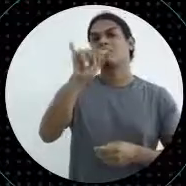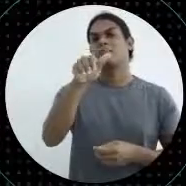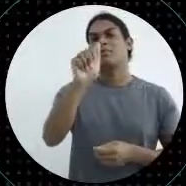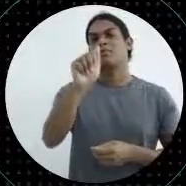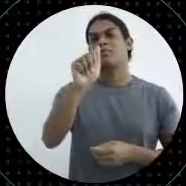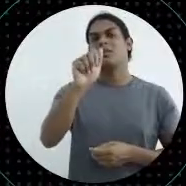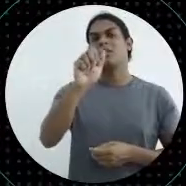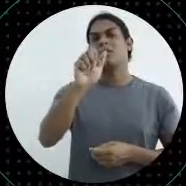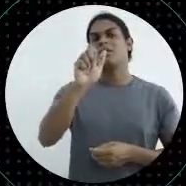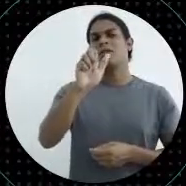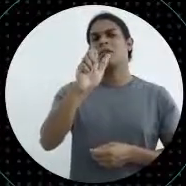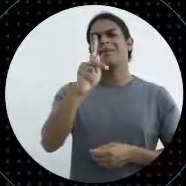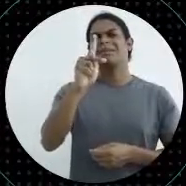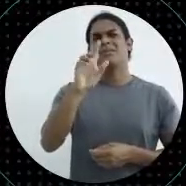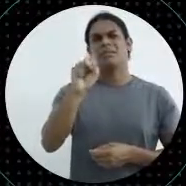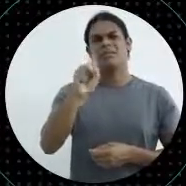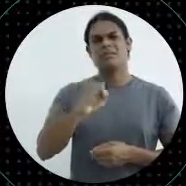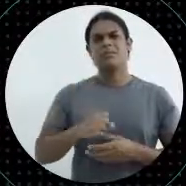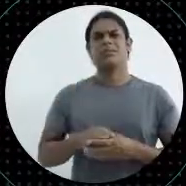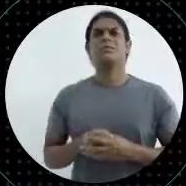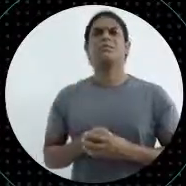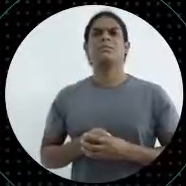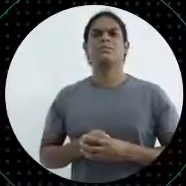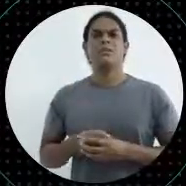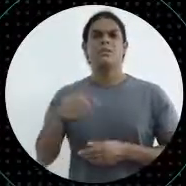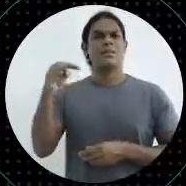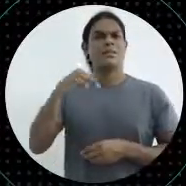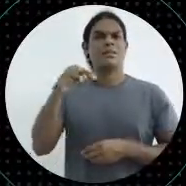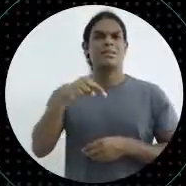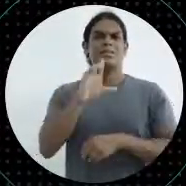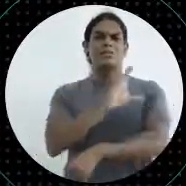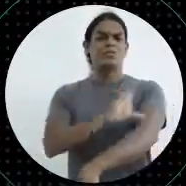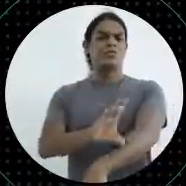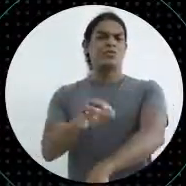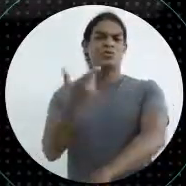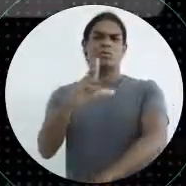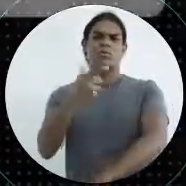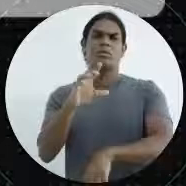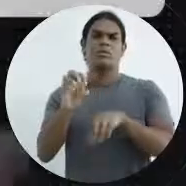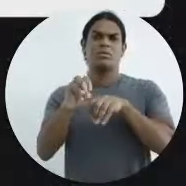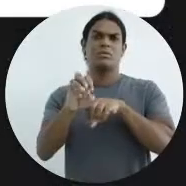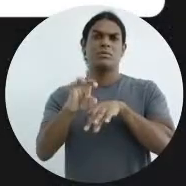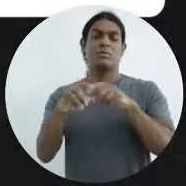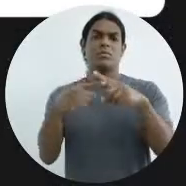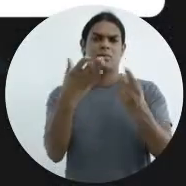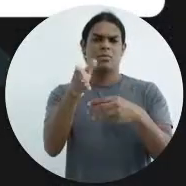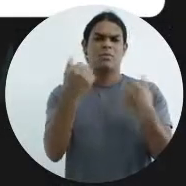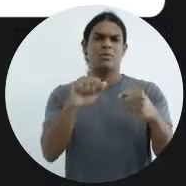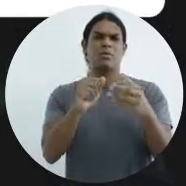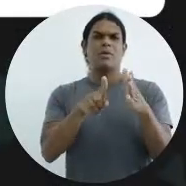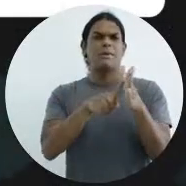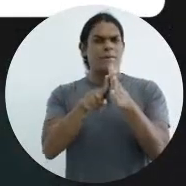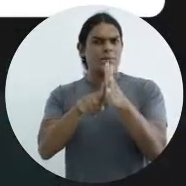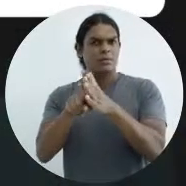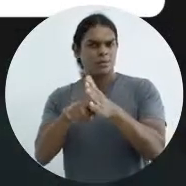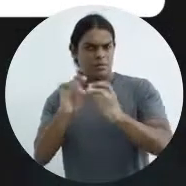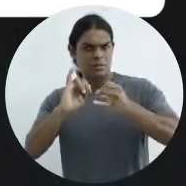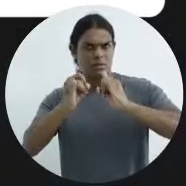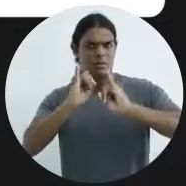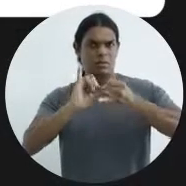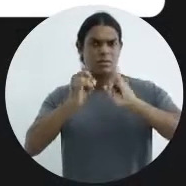Ajax. Aqui a gente não vai ver a formulação de Ajax, você pode pesquisar na internet sobre ele, uma vez que a gente já tem um básico,